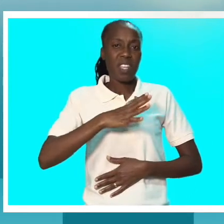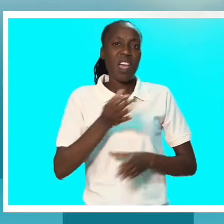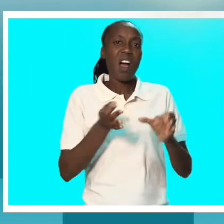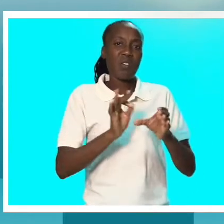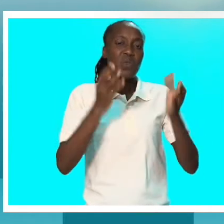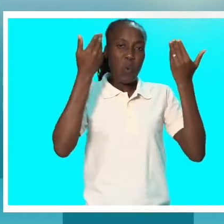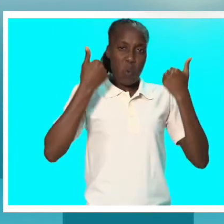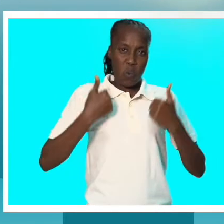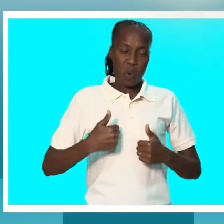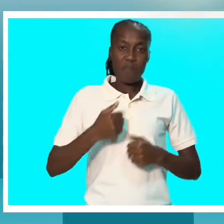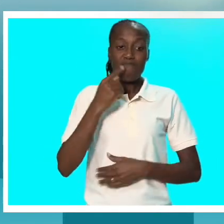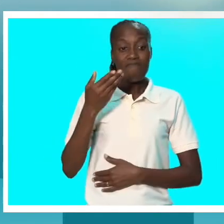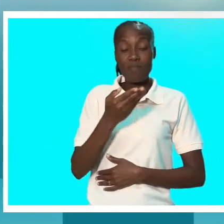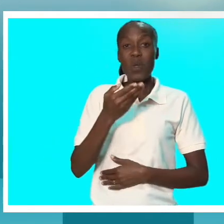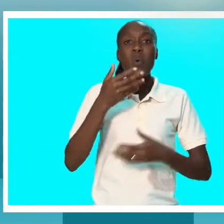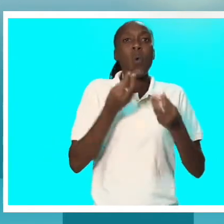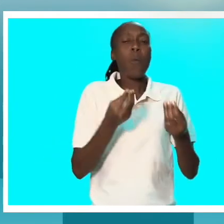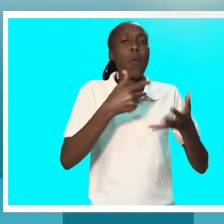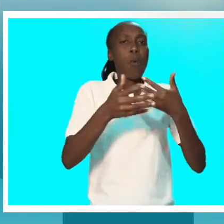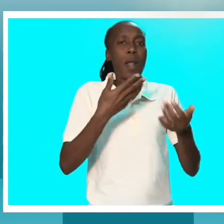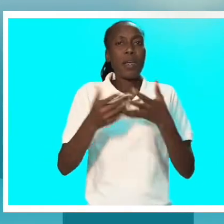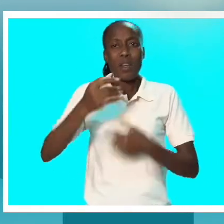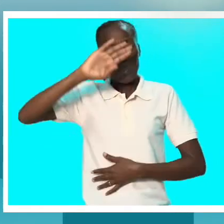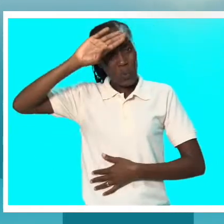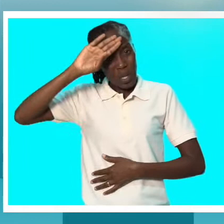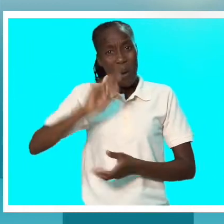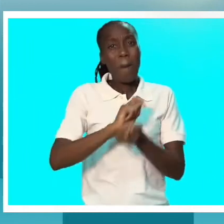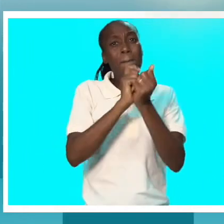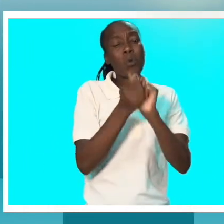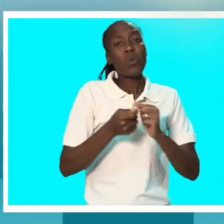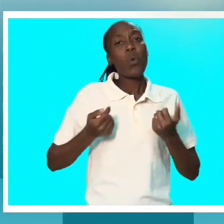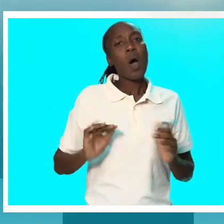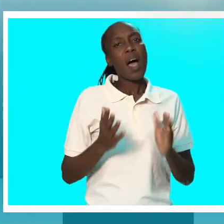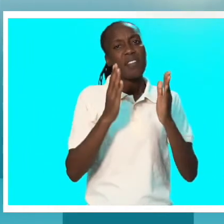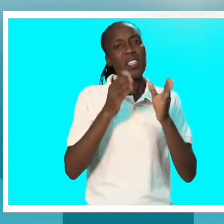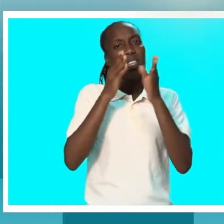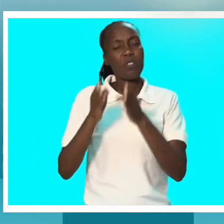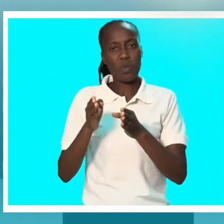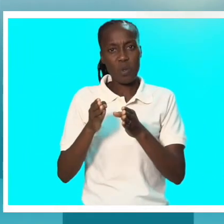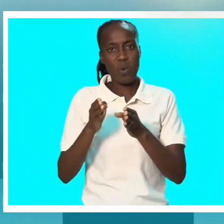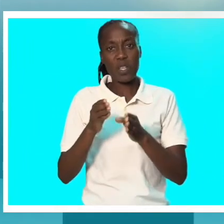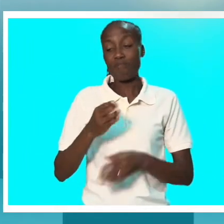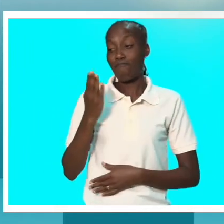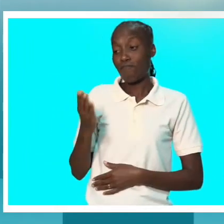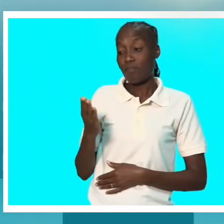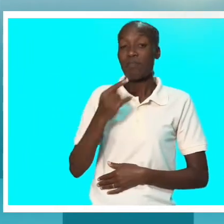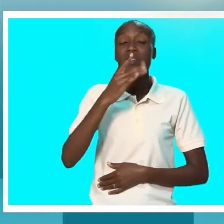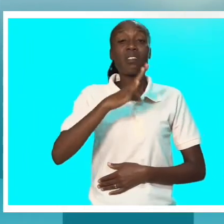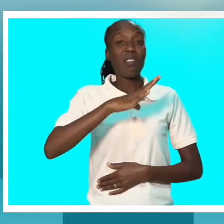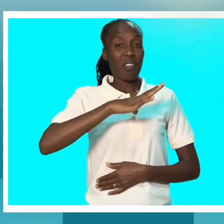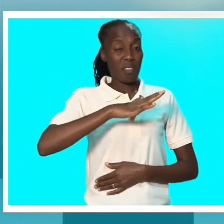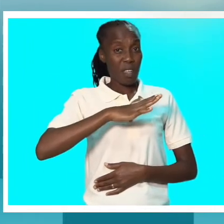2014. Como qualquer doença, a diabetes mudou a vida dos nossos entrevistados. As medidas